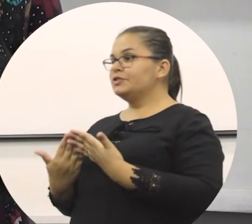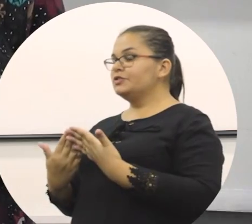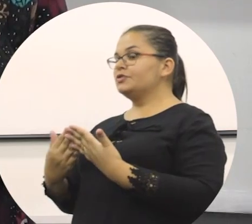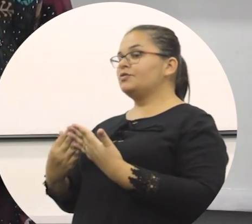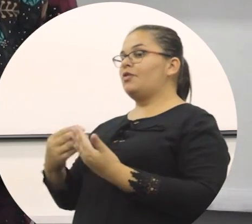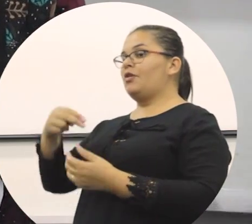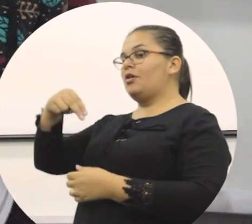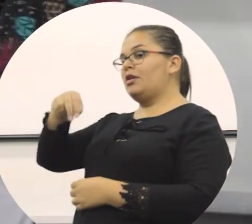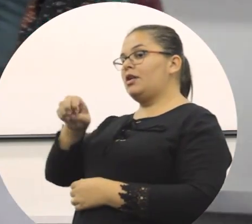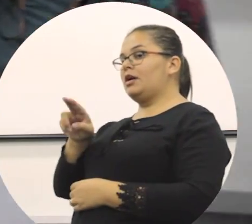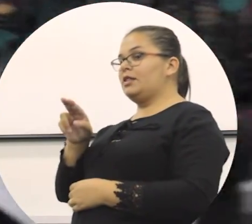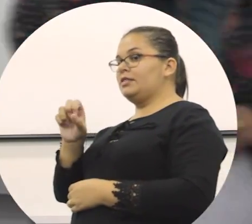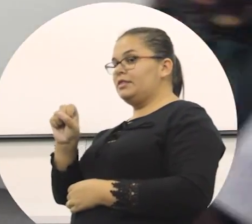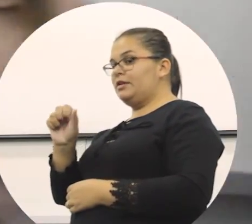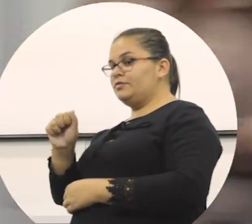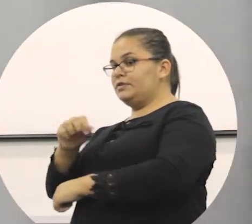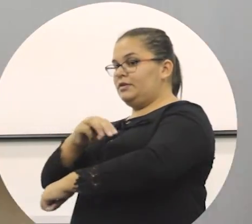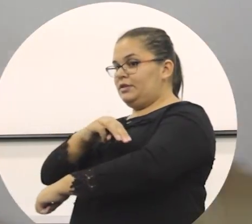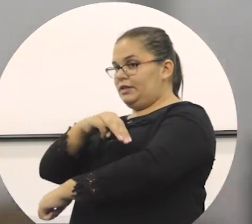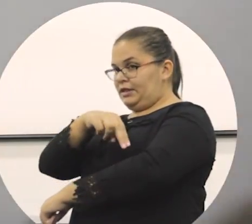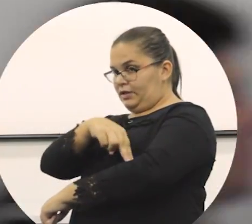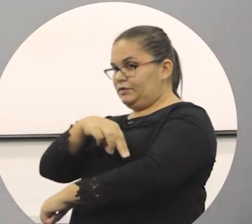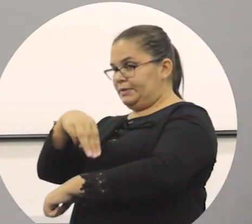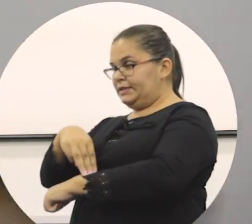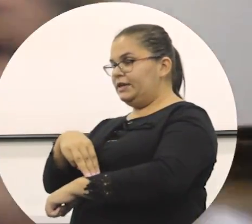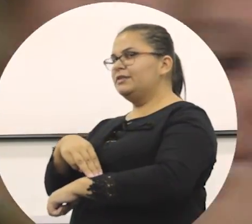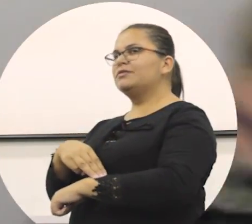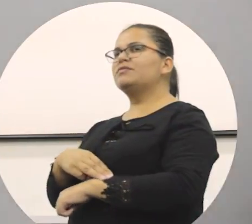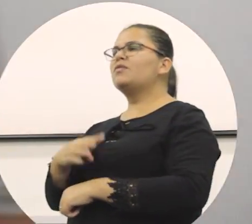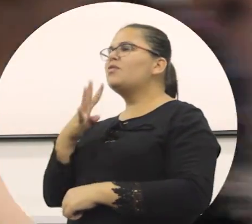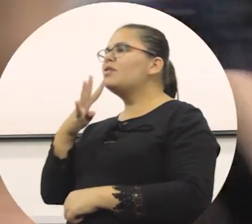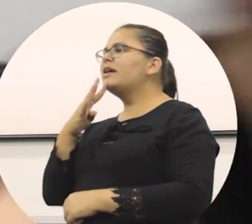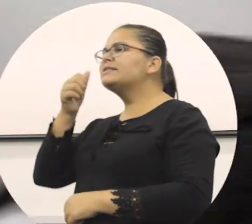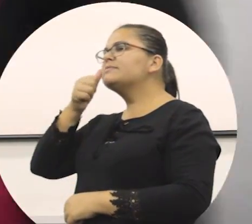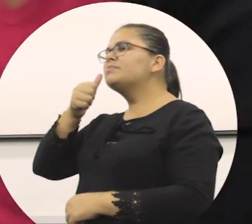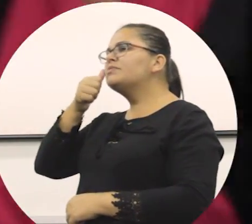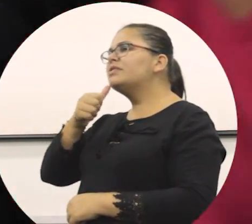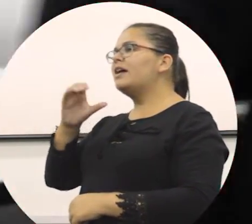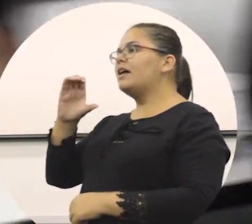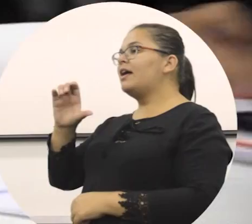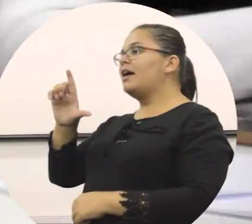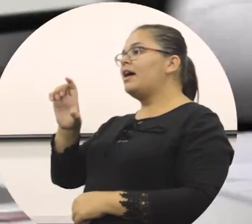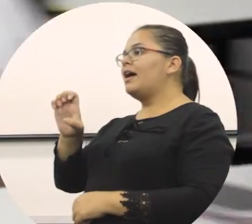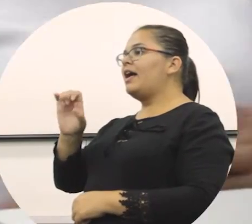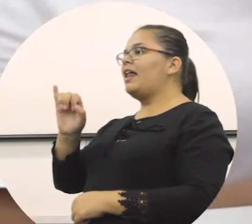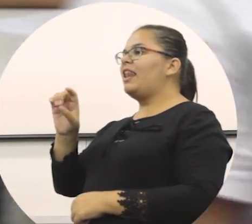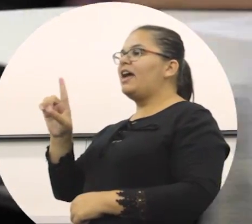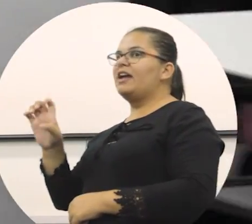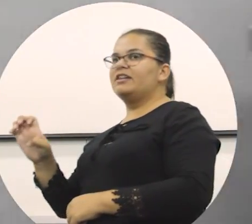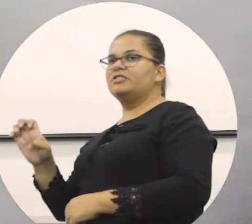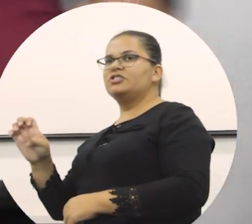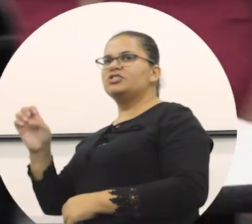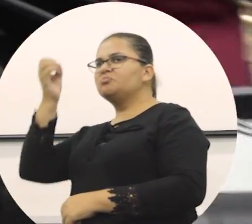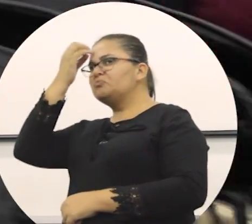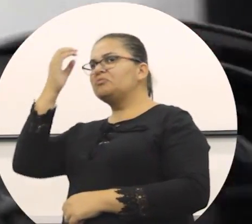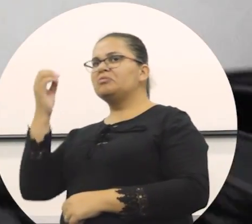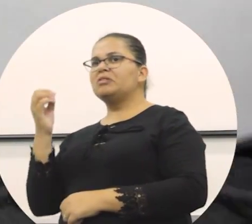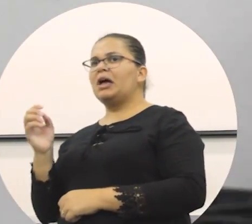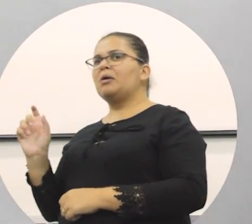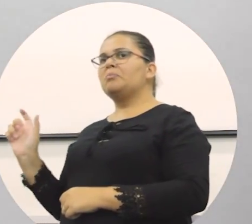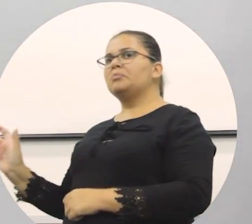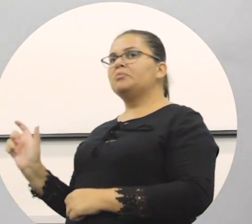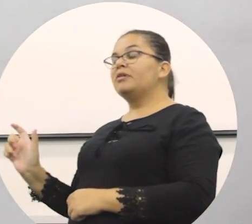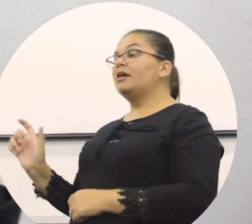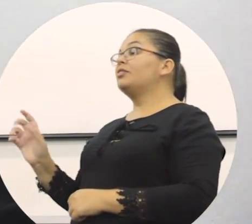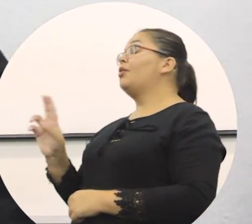Macedo, na Pinturas Pedagógica, na época era a Cleide. Vocês conhecem a Cleide? Eu não lembro Cleide o sobrenome Cabral. Dela. Cabral.